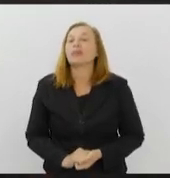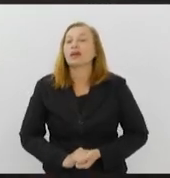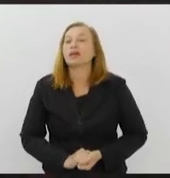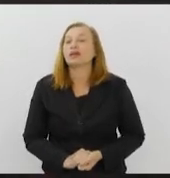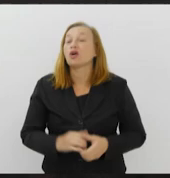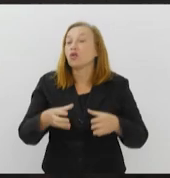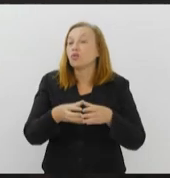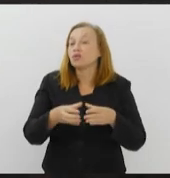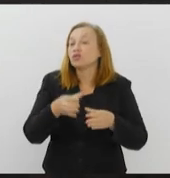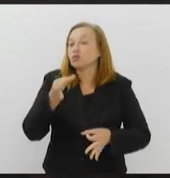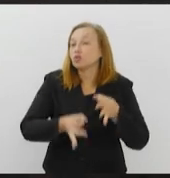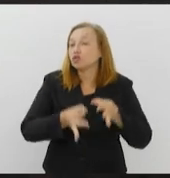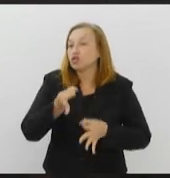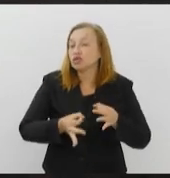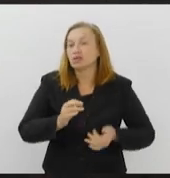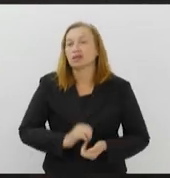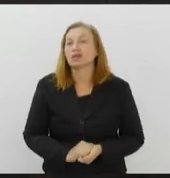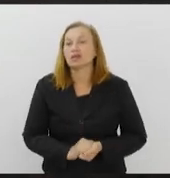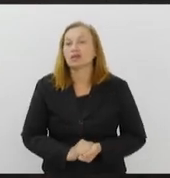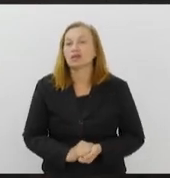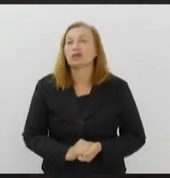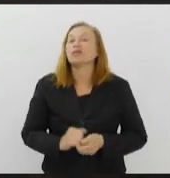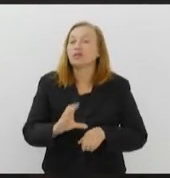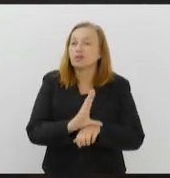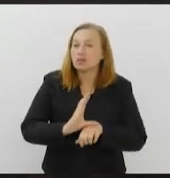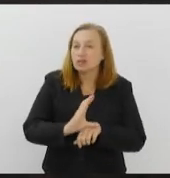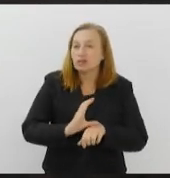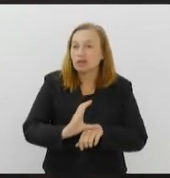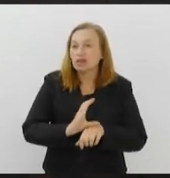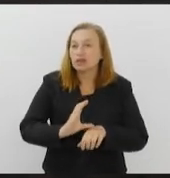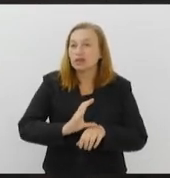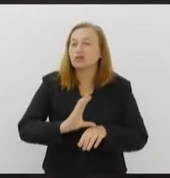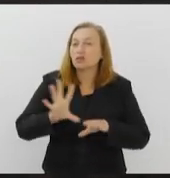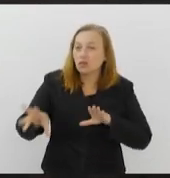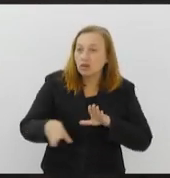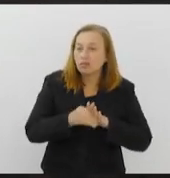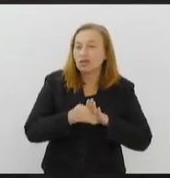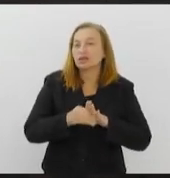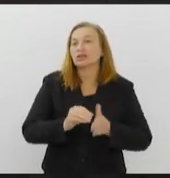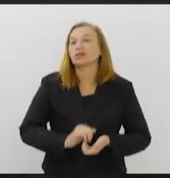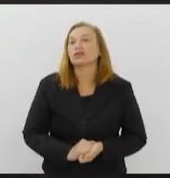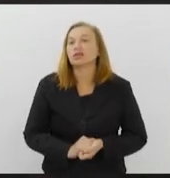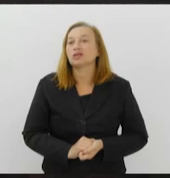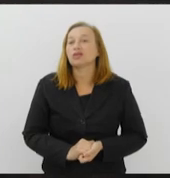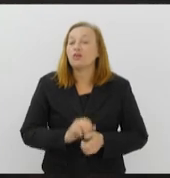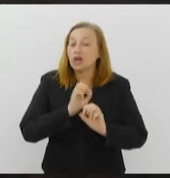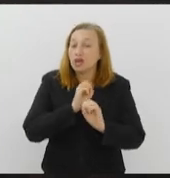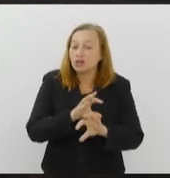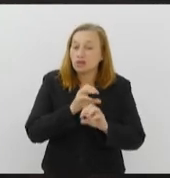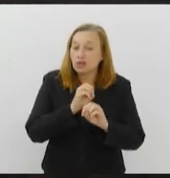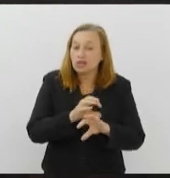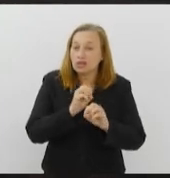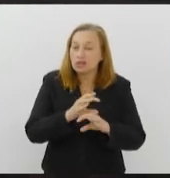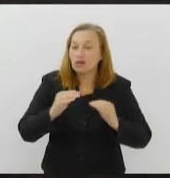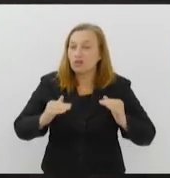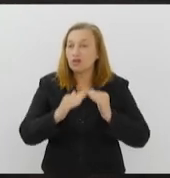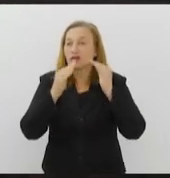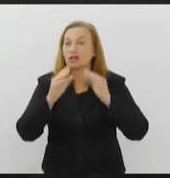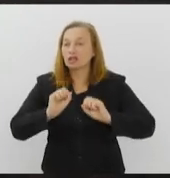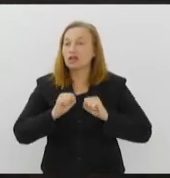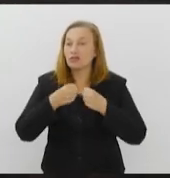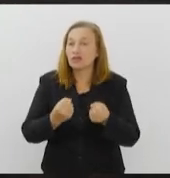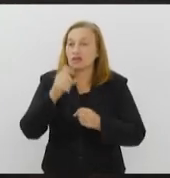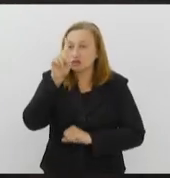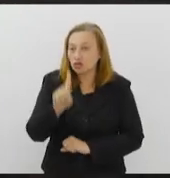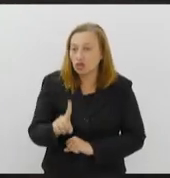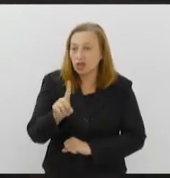de Constituição e Justiça pela constitucionalidade, com emendas de educação favorável, de defesa dos